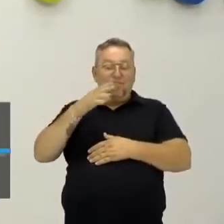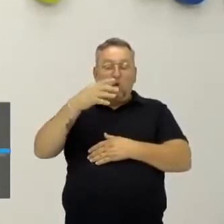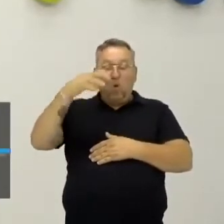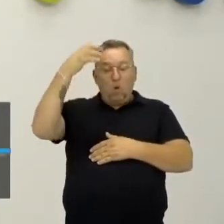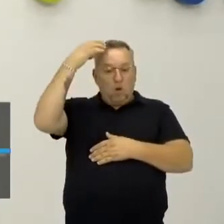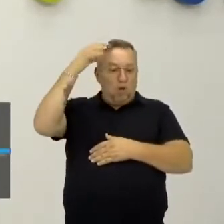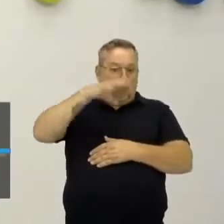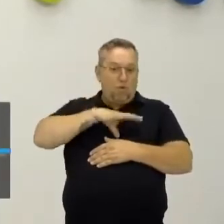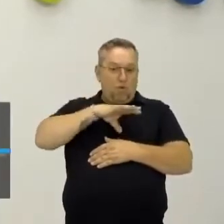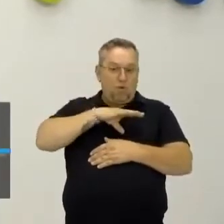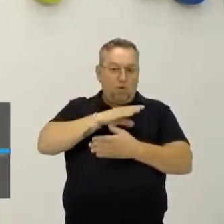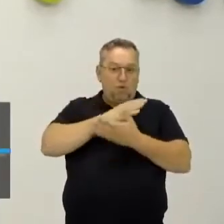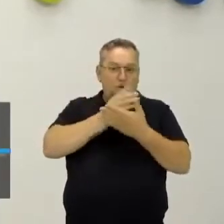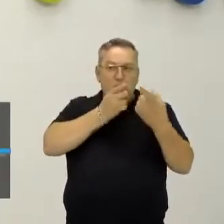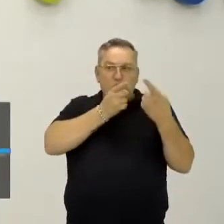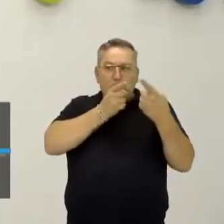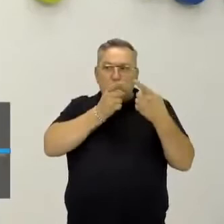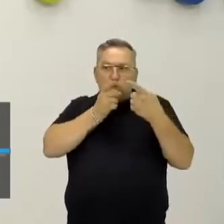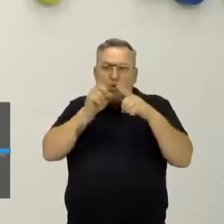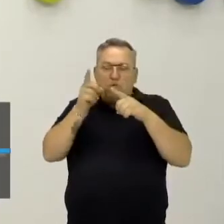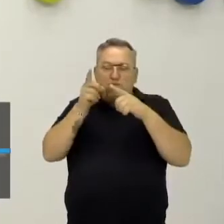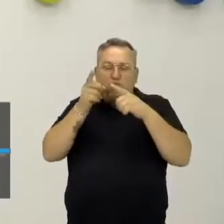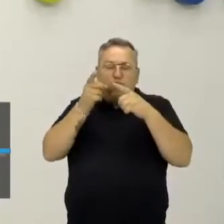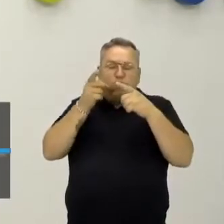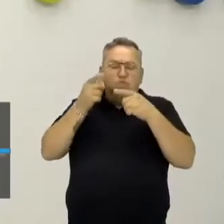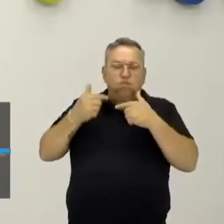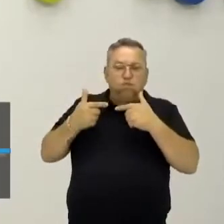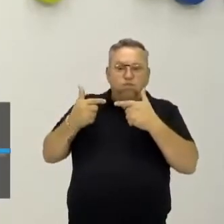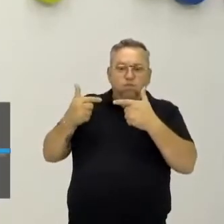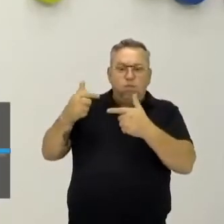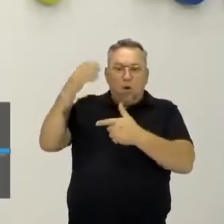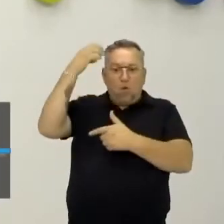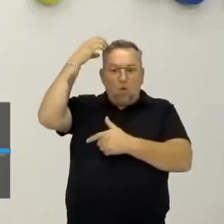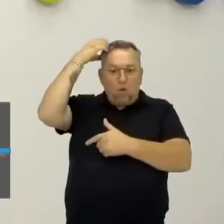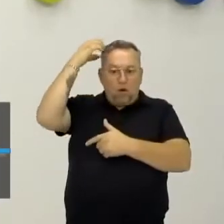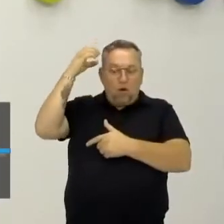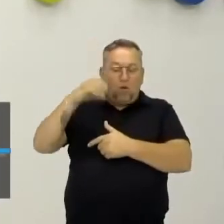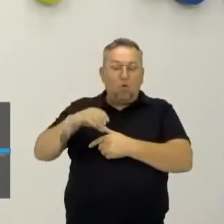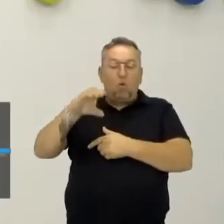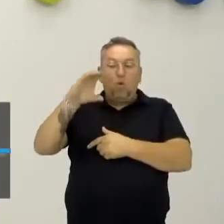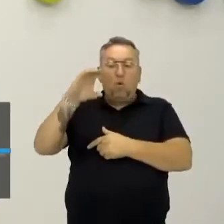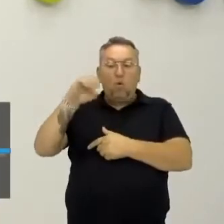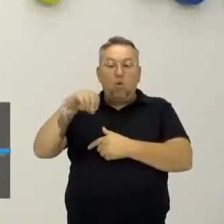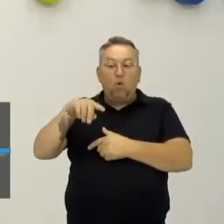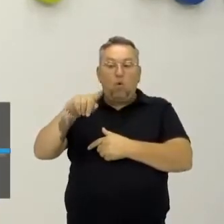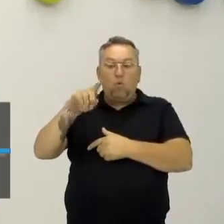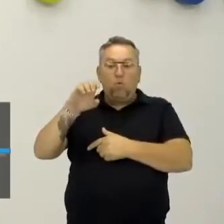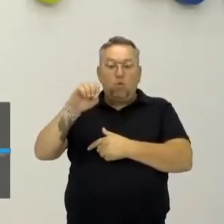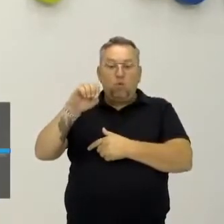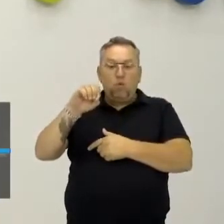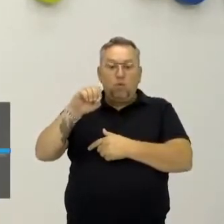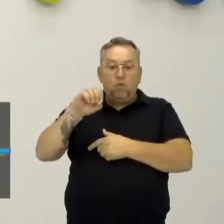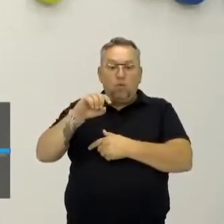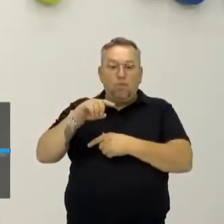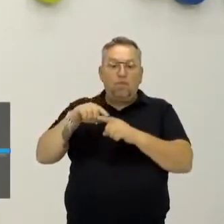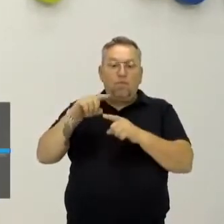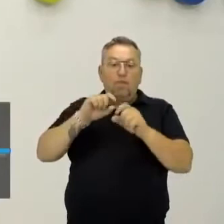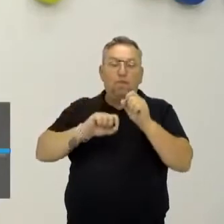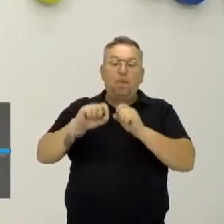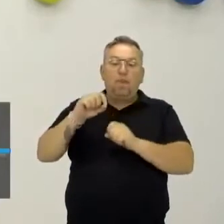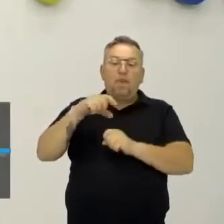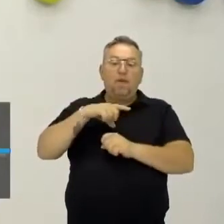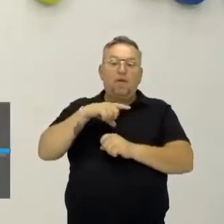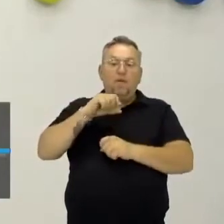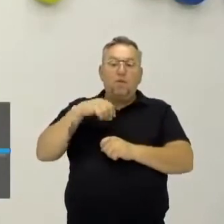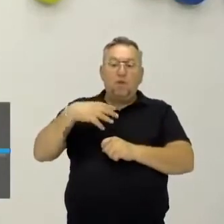vai entrar em guerra com o rei do Congo. Ele entra em guerra com o rei do Congo. O rei do Congo era o rei Mani Congo. E ele tinha